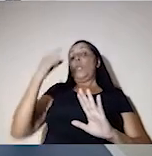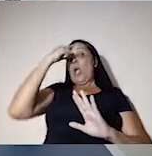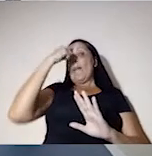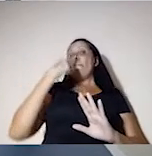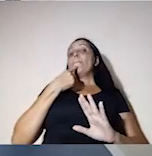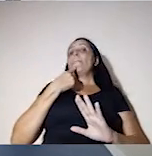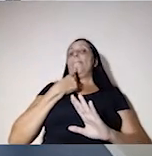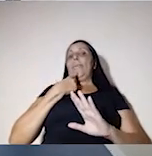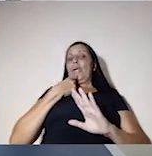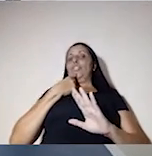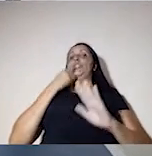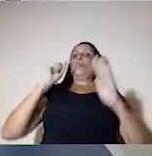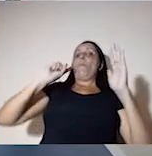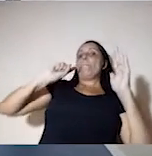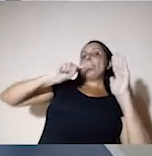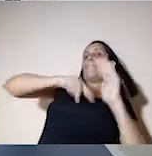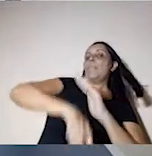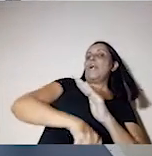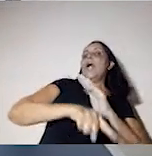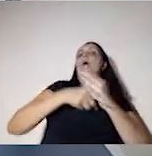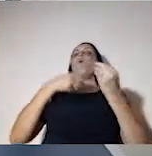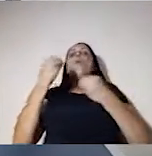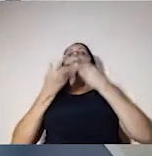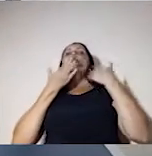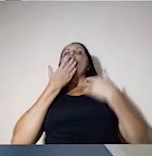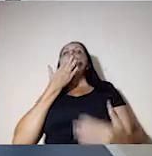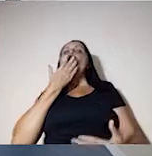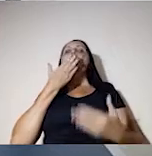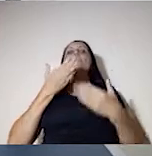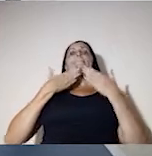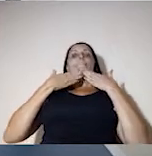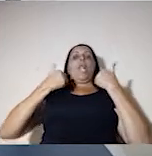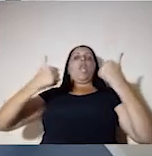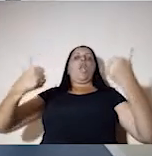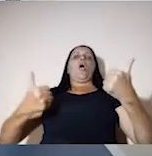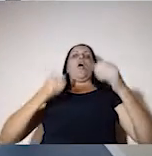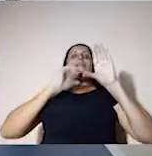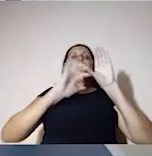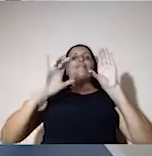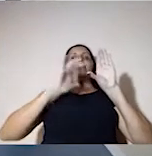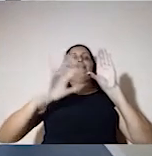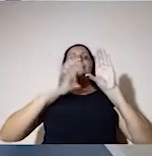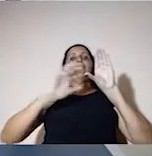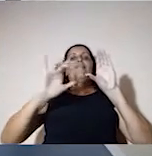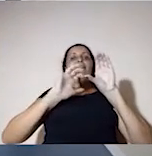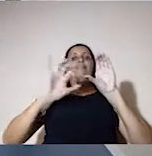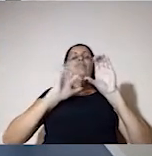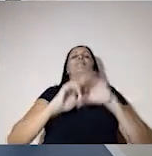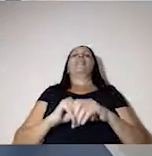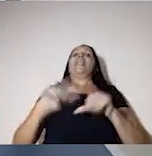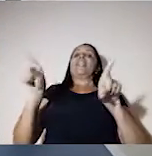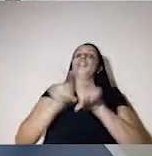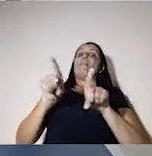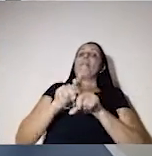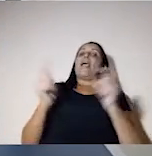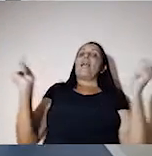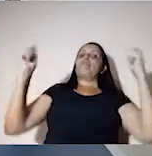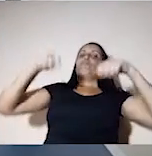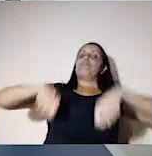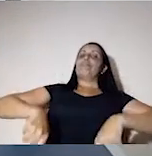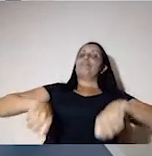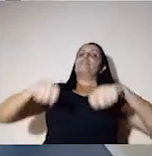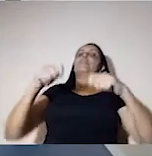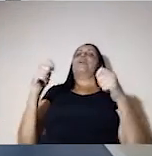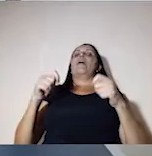é que além de ela te dar uma profundidade, uma gama de cor melhor para tratar na hora da edição, ela também te